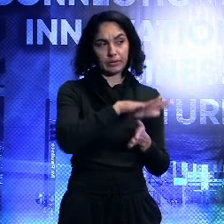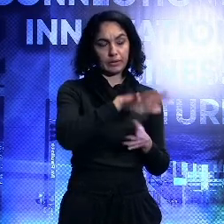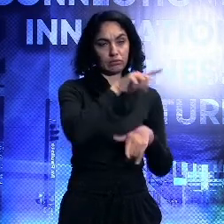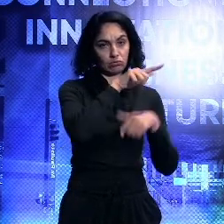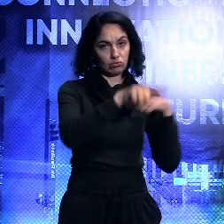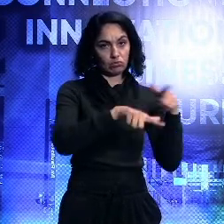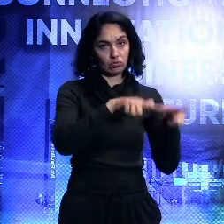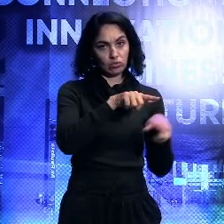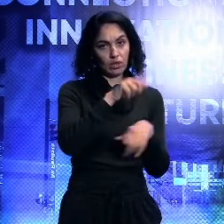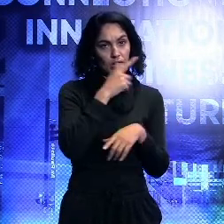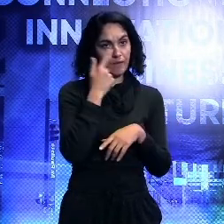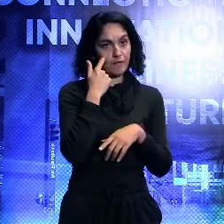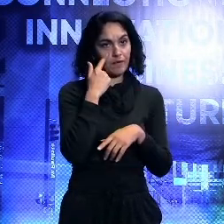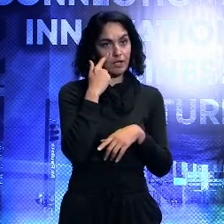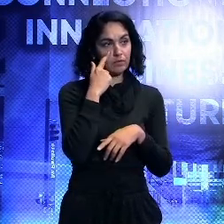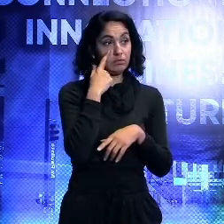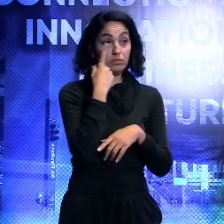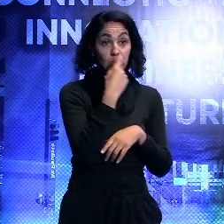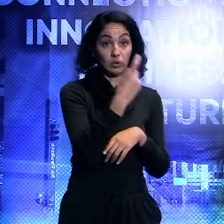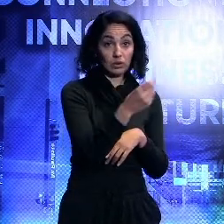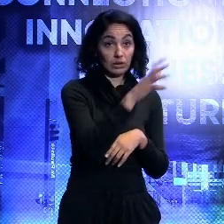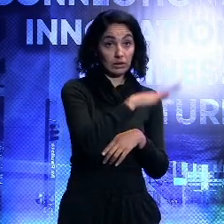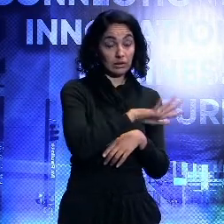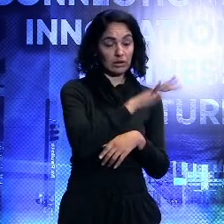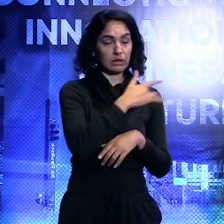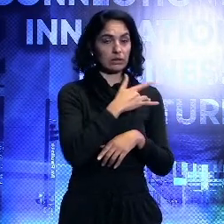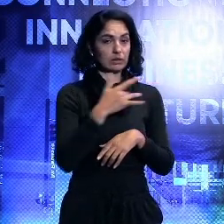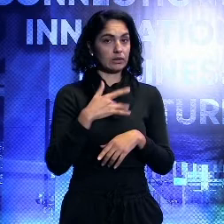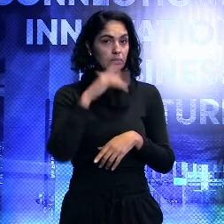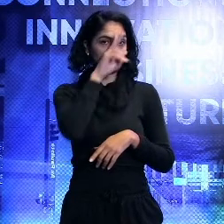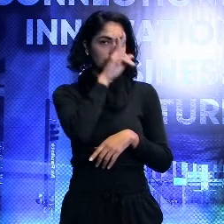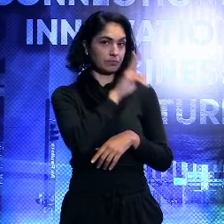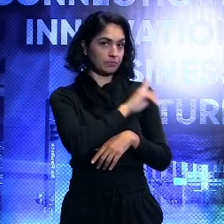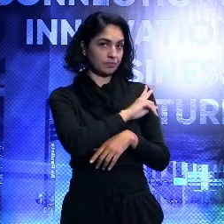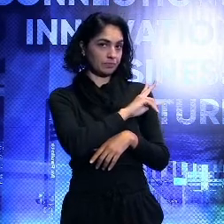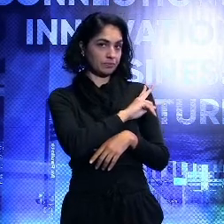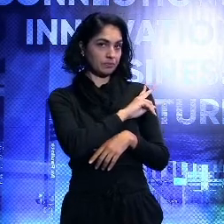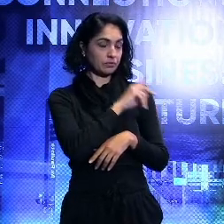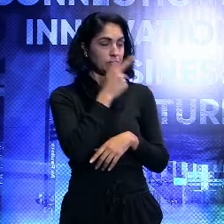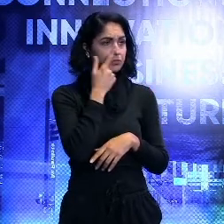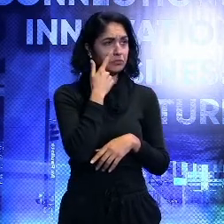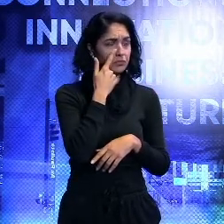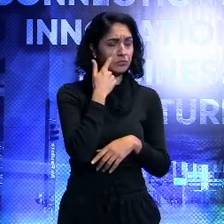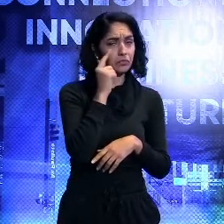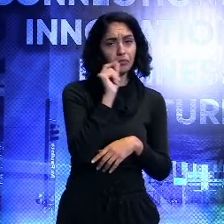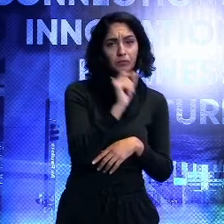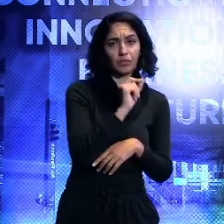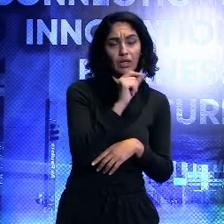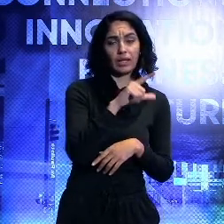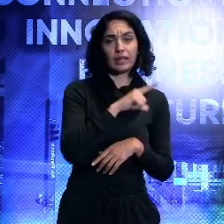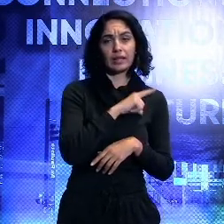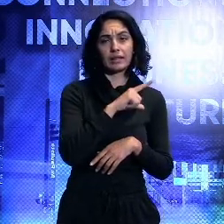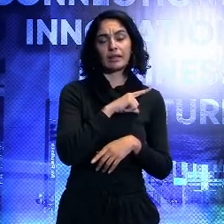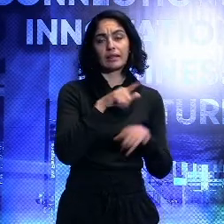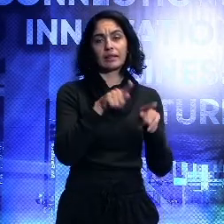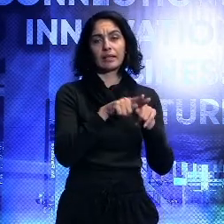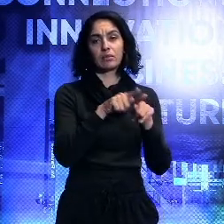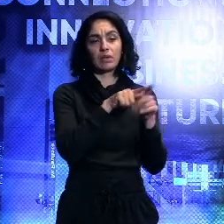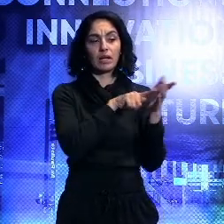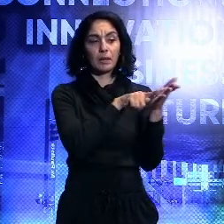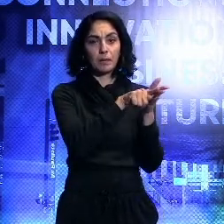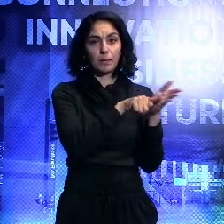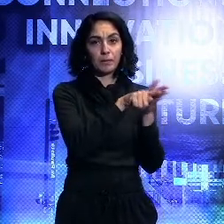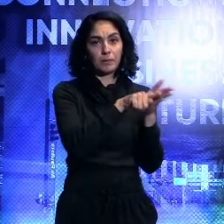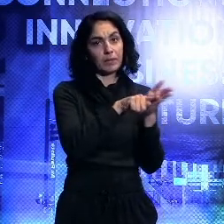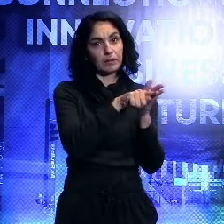pessoas interessadas na área da saúde, a maioria delas tem ensino médio. Eu vi também na minha pesquisa de mercado que a renda dessas pessoas